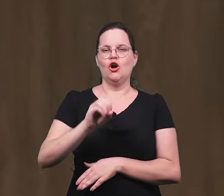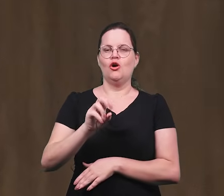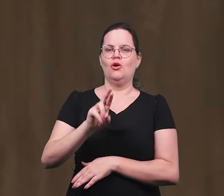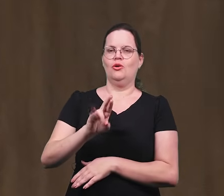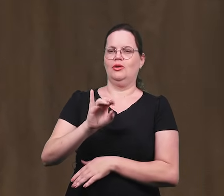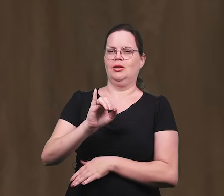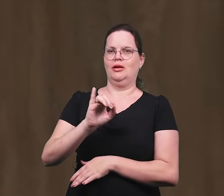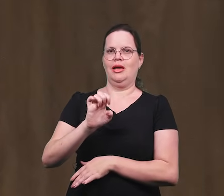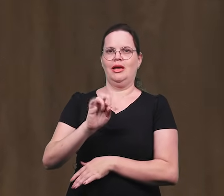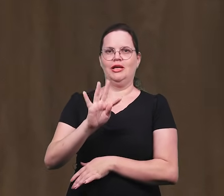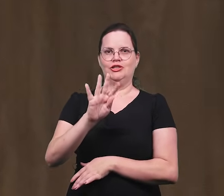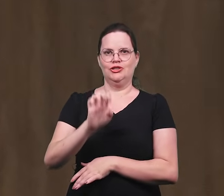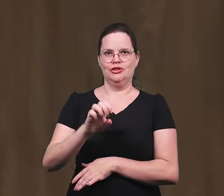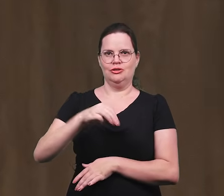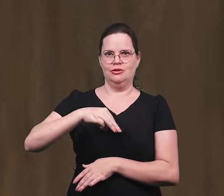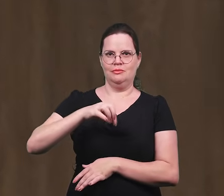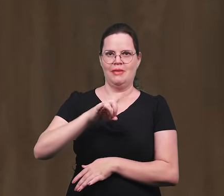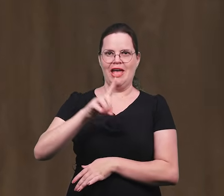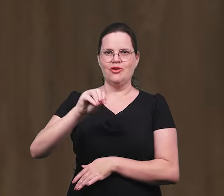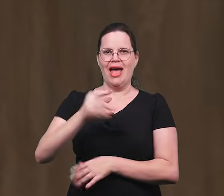era uma região de